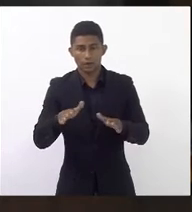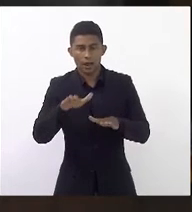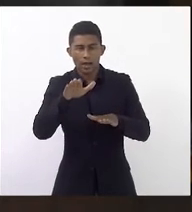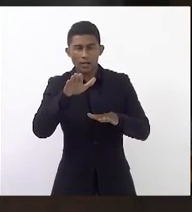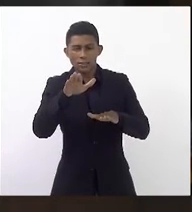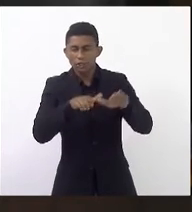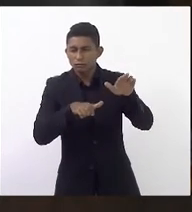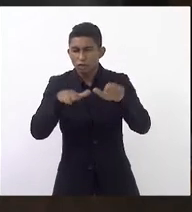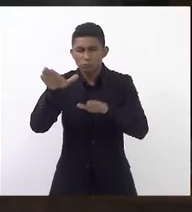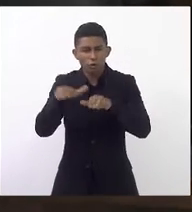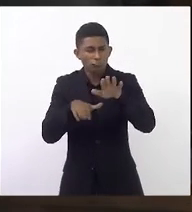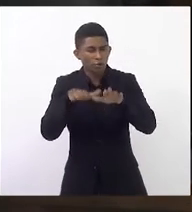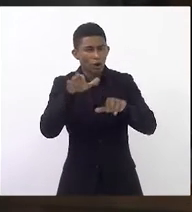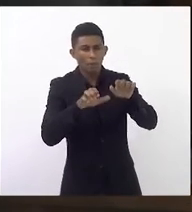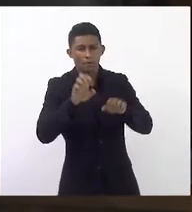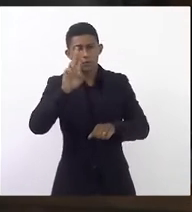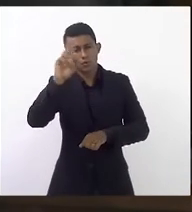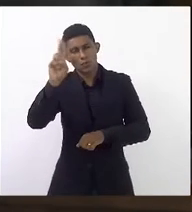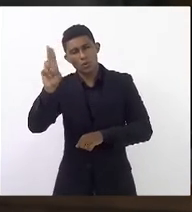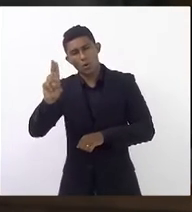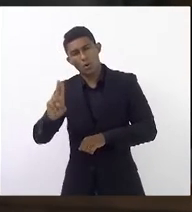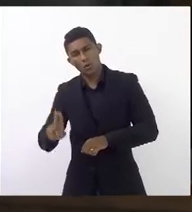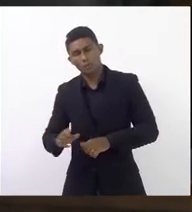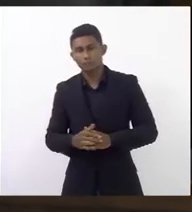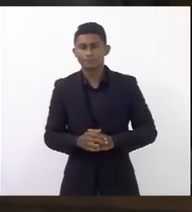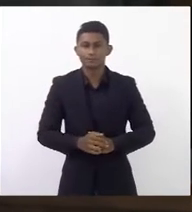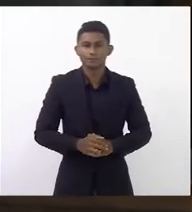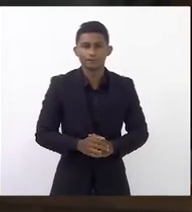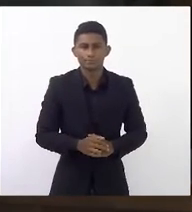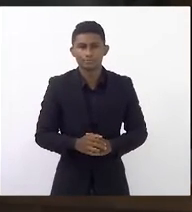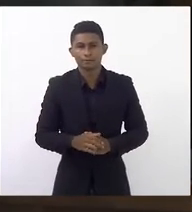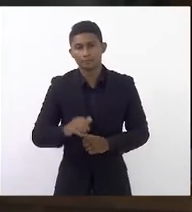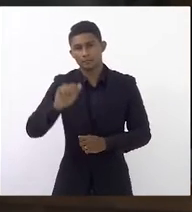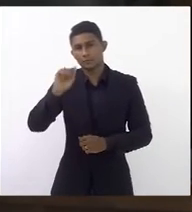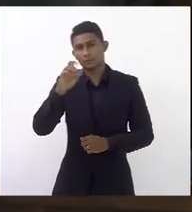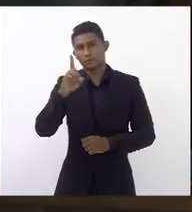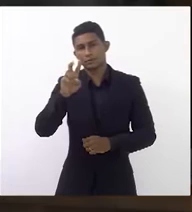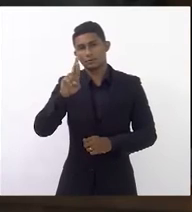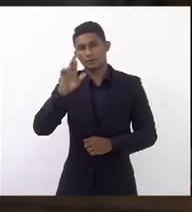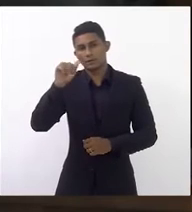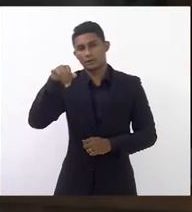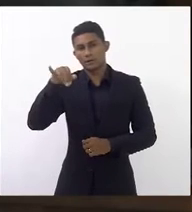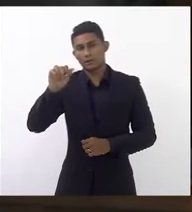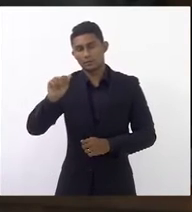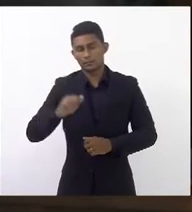senhores, nominal dos senhoras e senhores deputados. Deputada Adriana Baltazar.